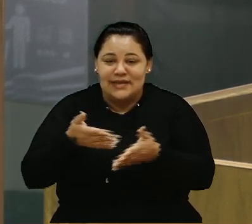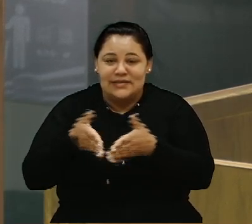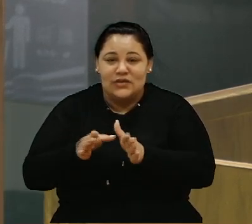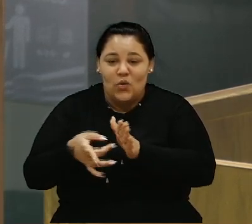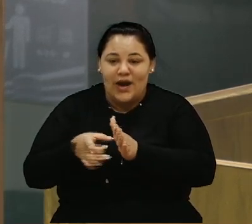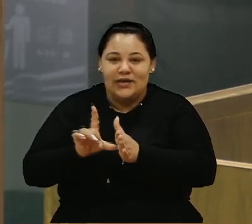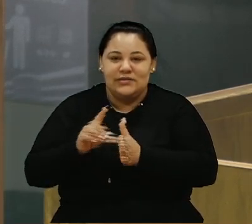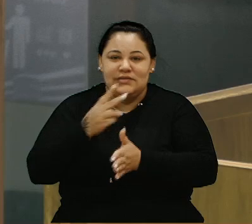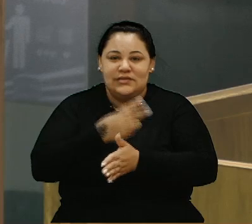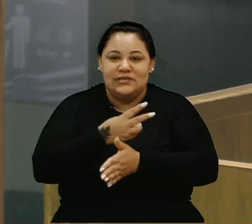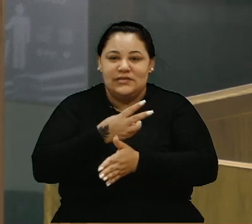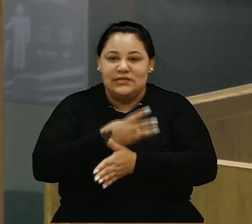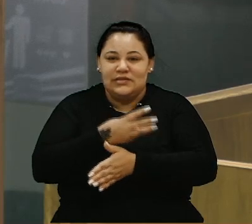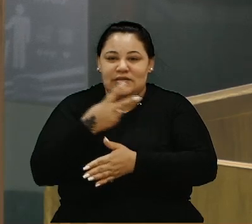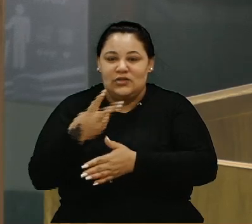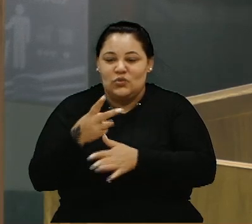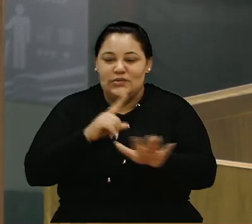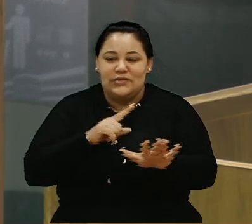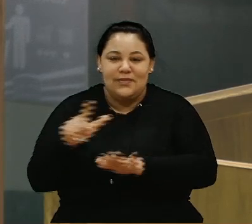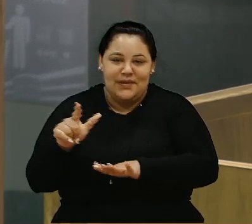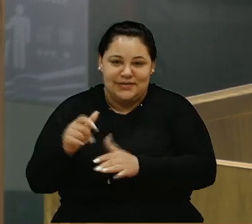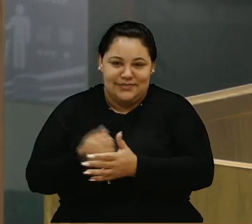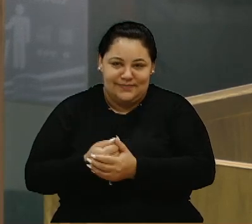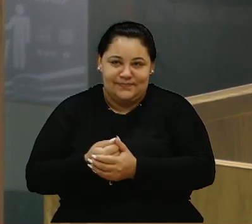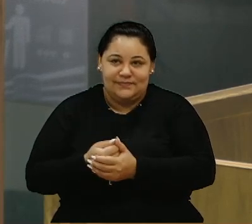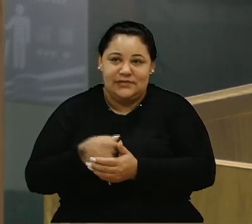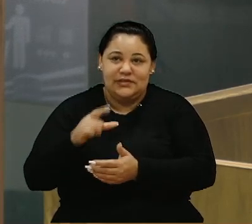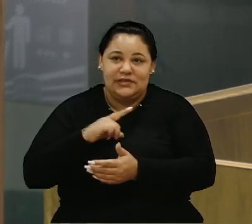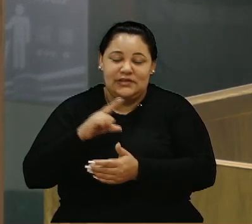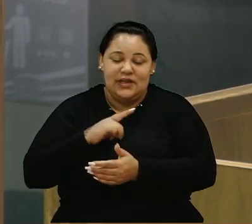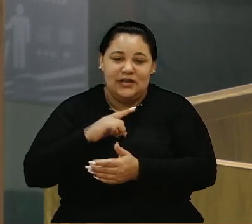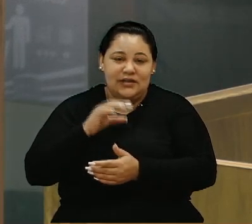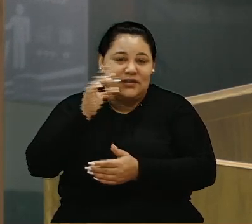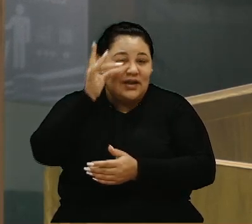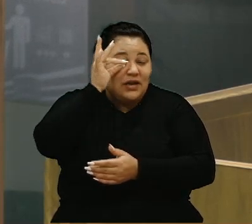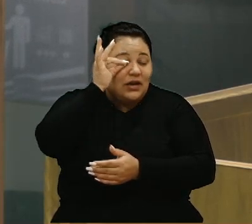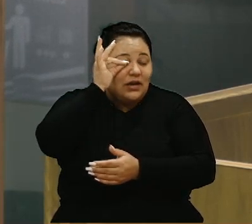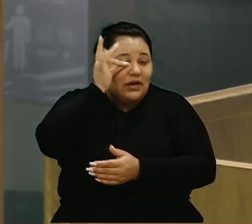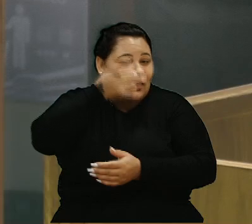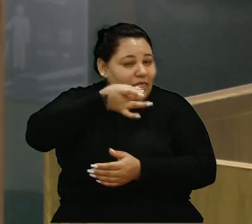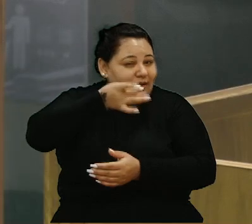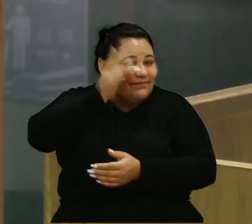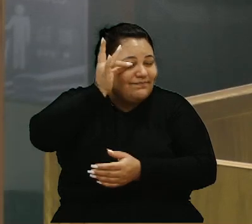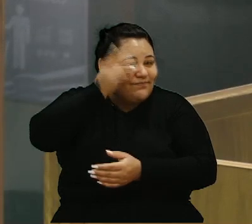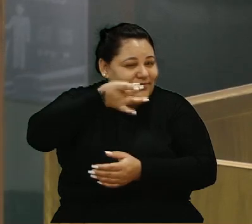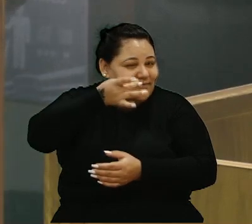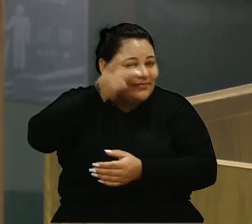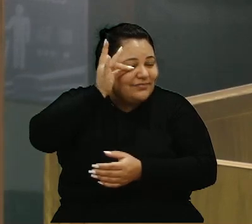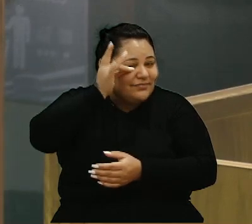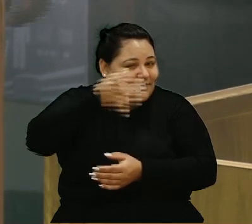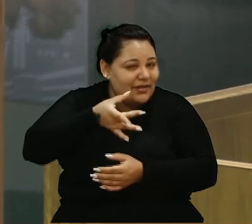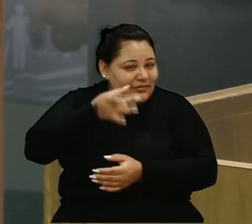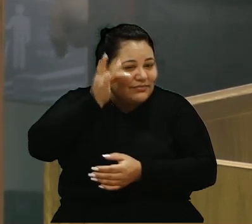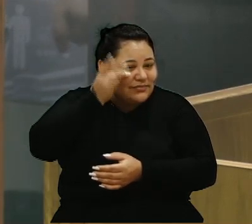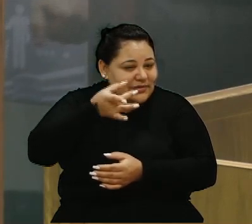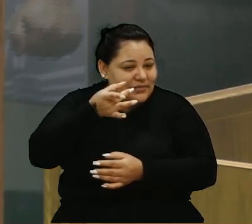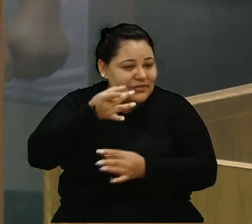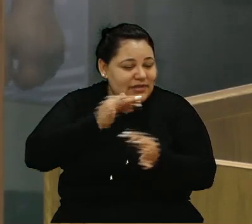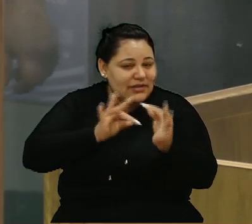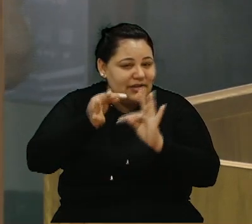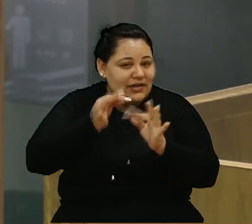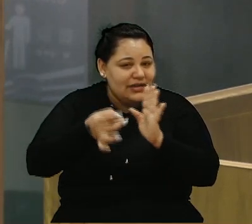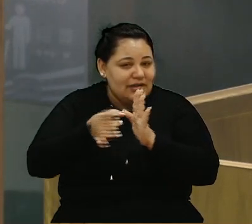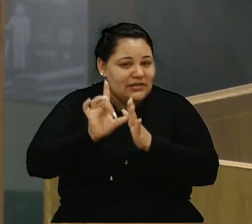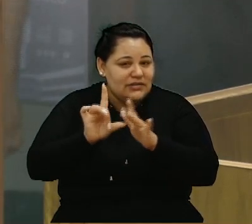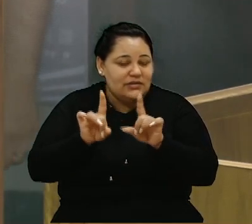semanas. Então, ocorre um descolamento da retina se não tratada precocemente. Isso pode acontecer